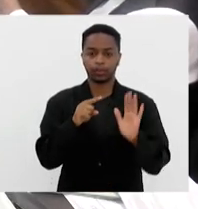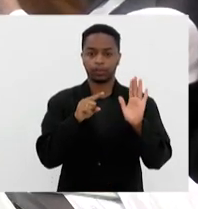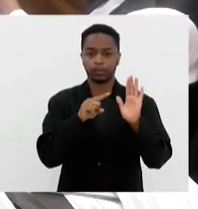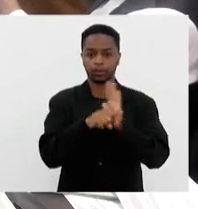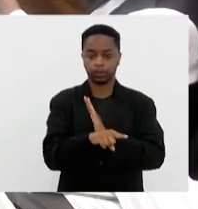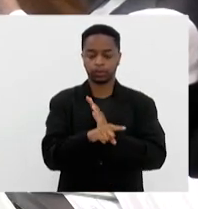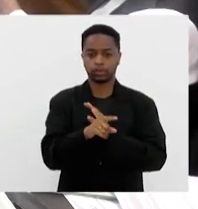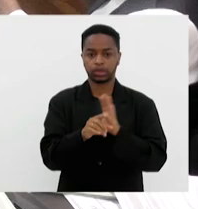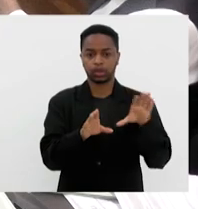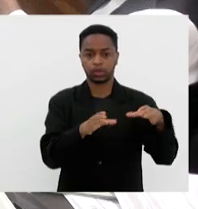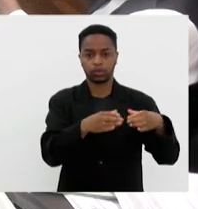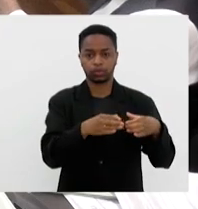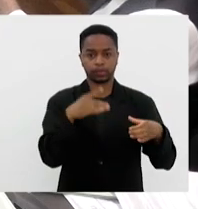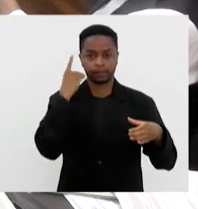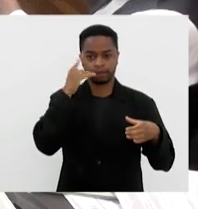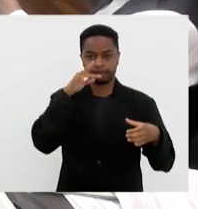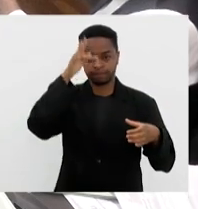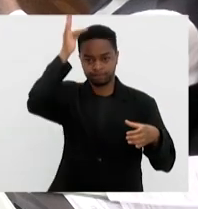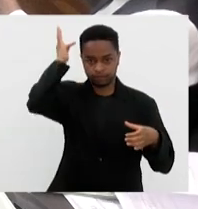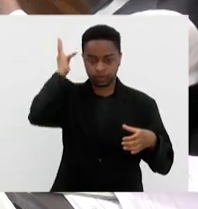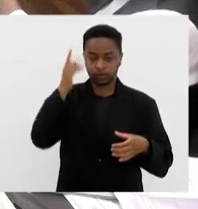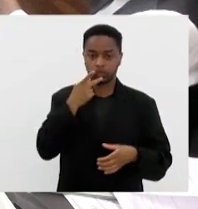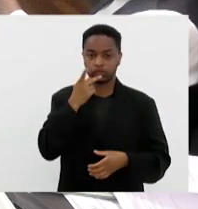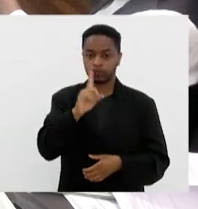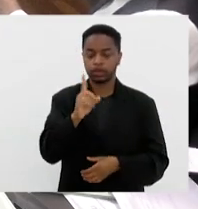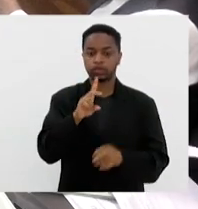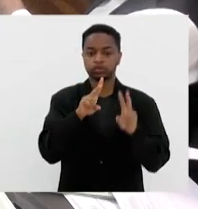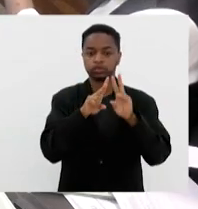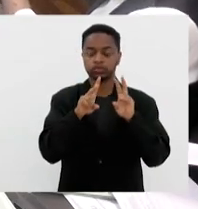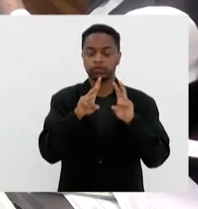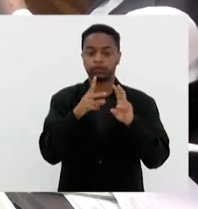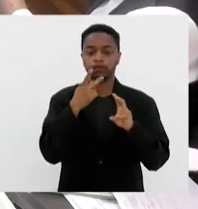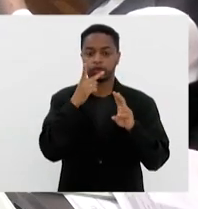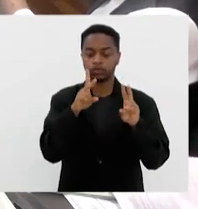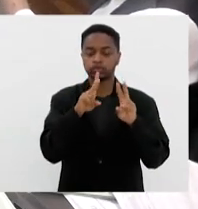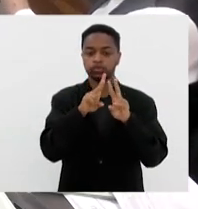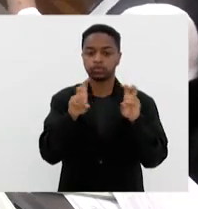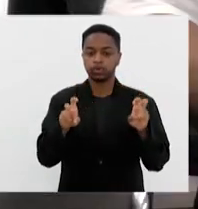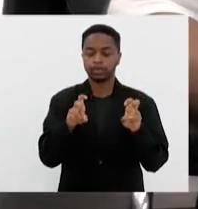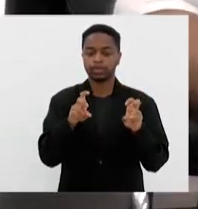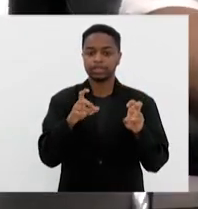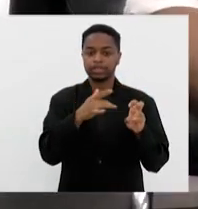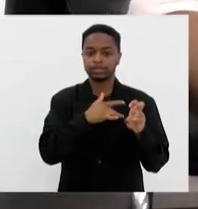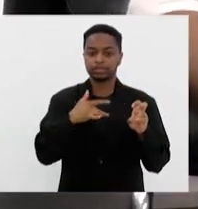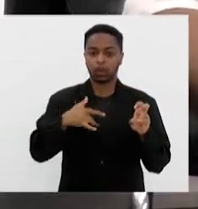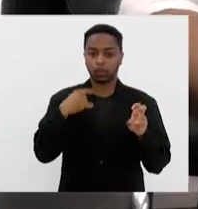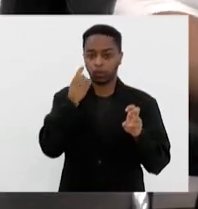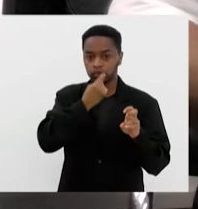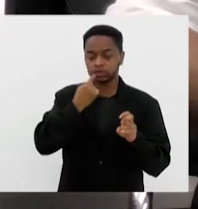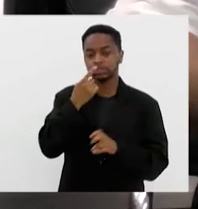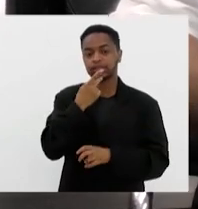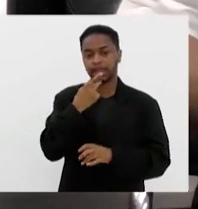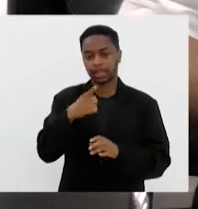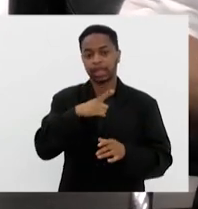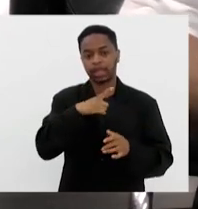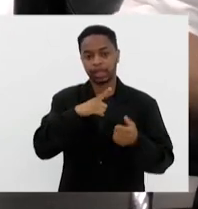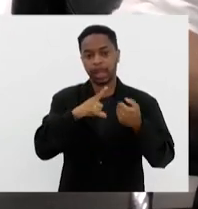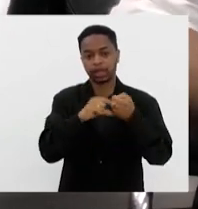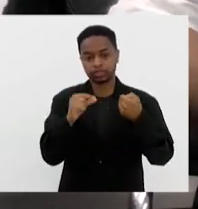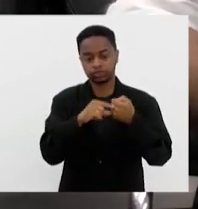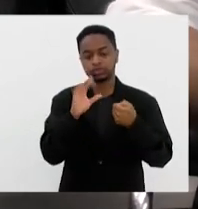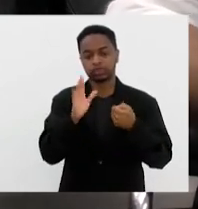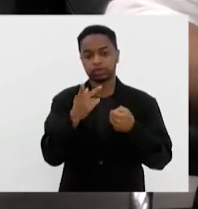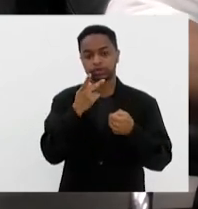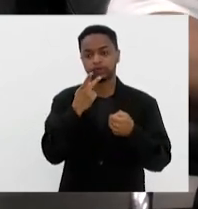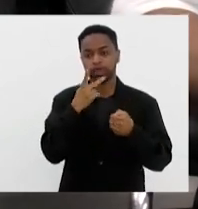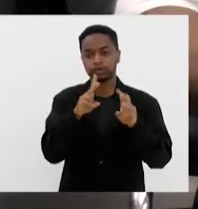do deputado Fred Pacheco, me mencionou a questão da saúde bucal, num determinado artigo já faz menção à lei nossa antiga.